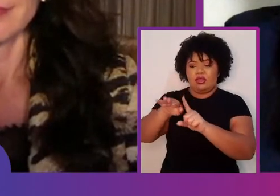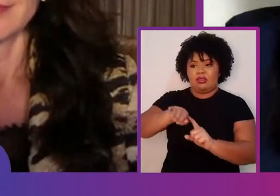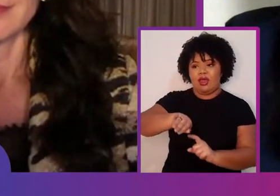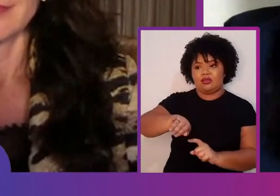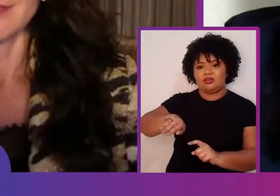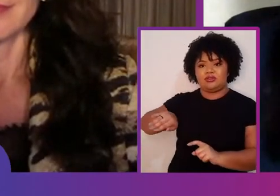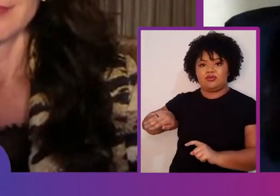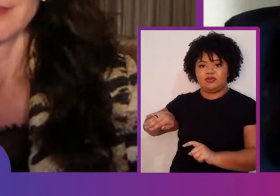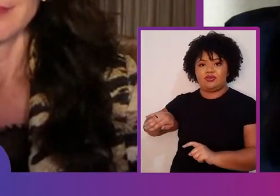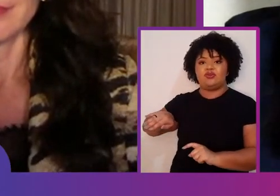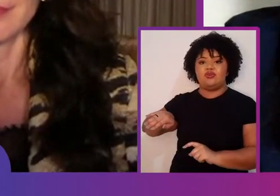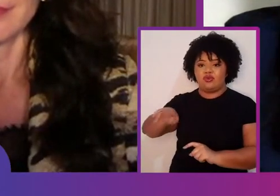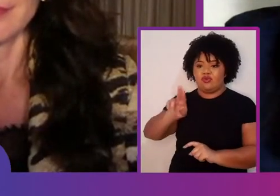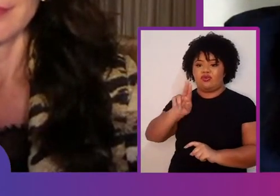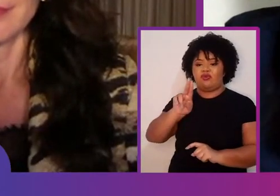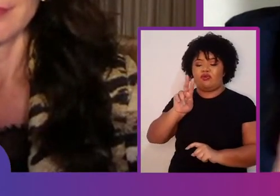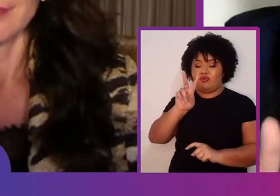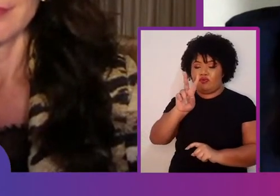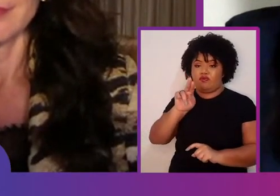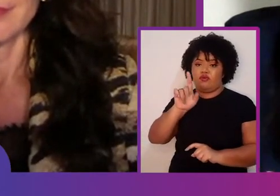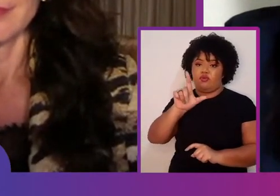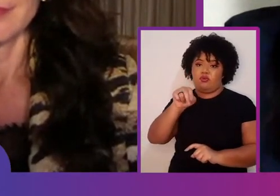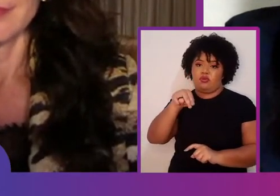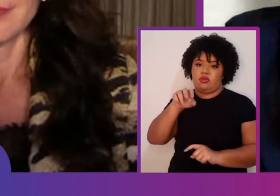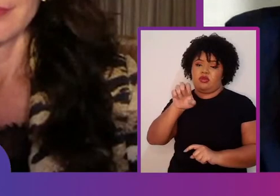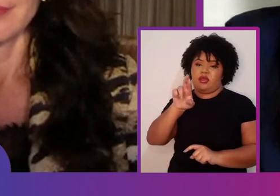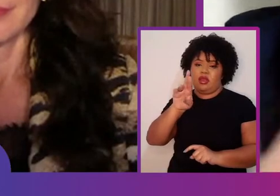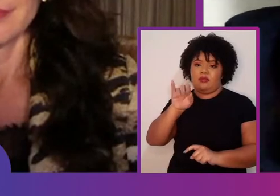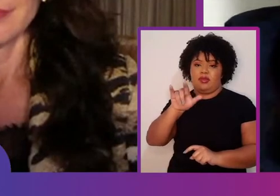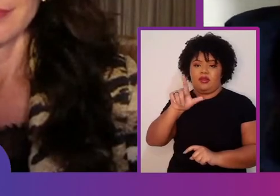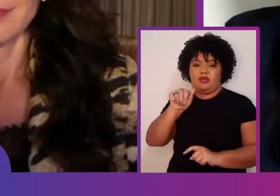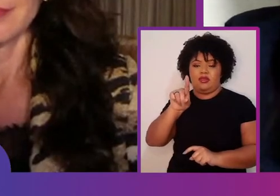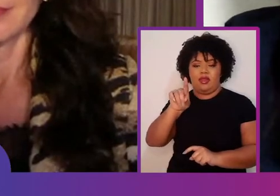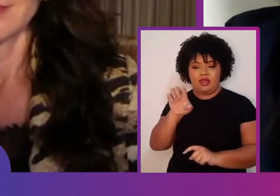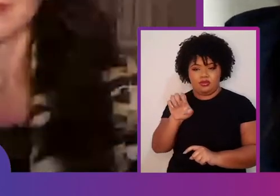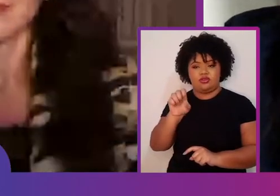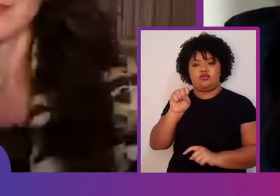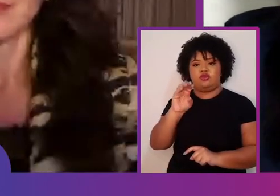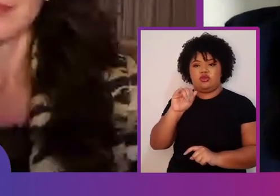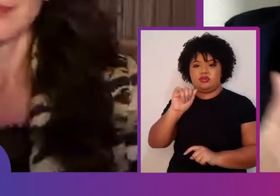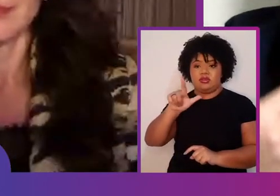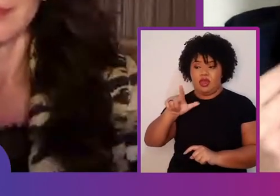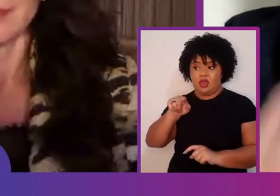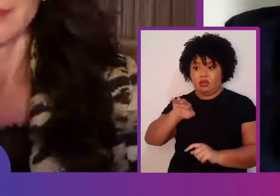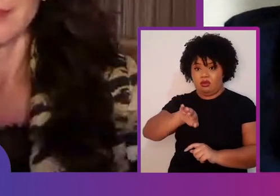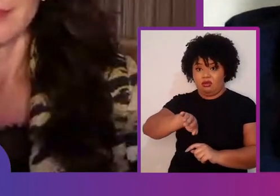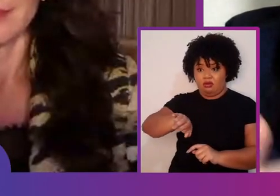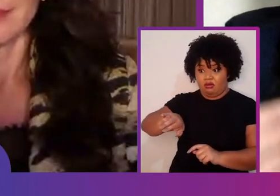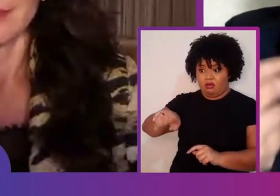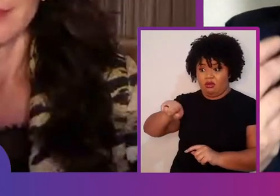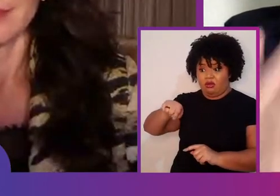sociedade que são extremamente vulneráveis, isso é ainda pior, porque essas pessoas nunca tiveram acesso